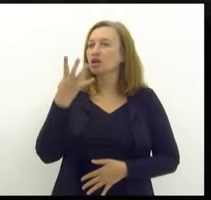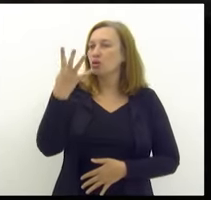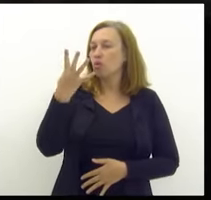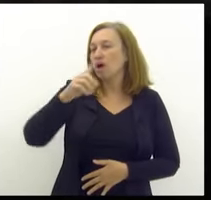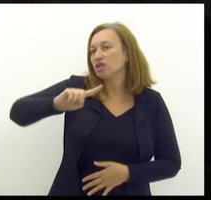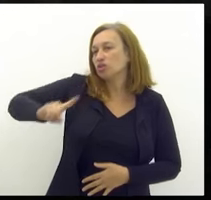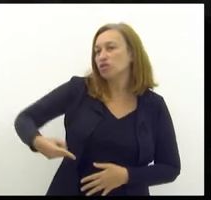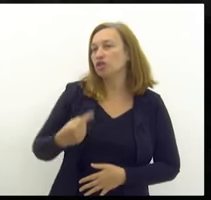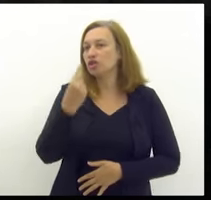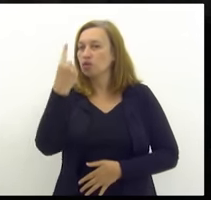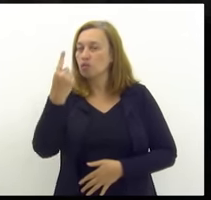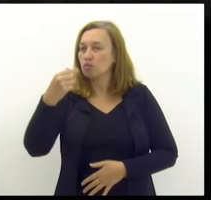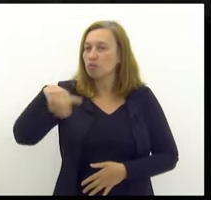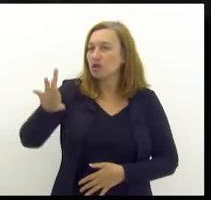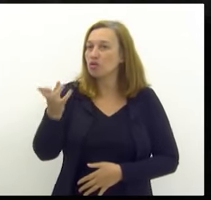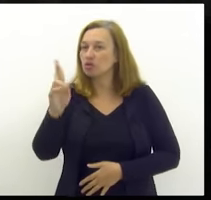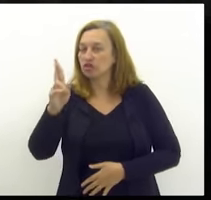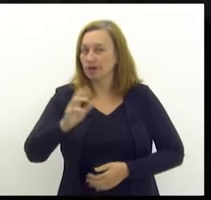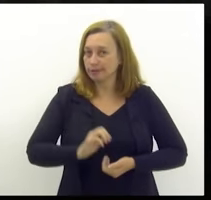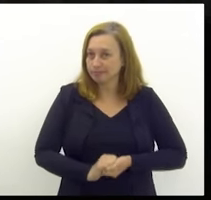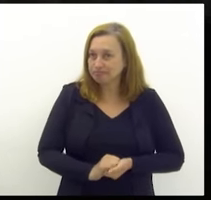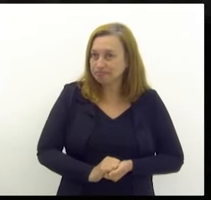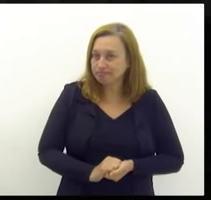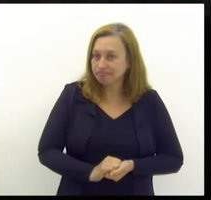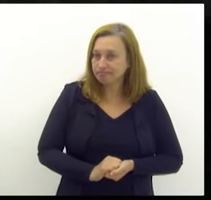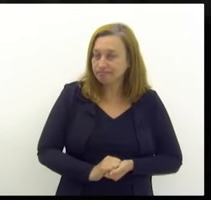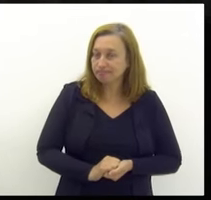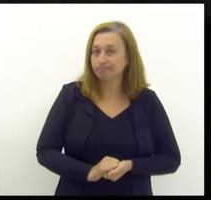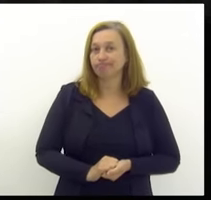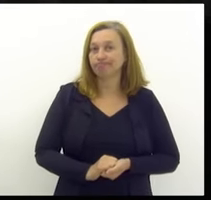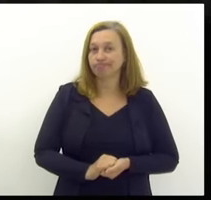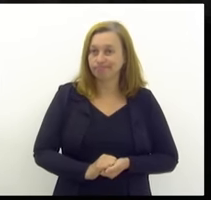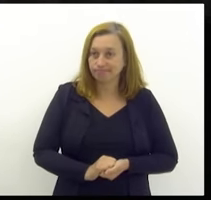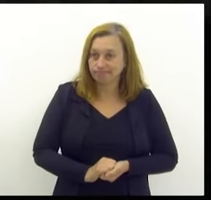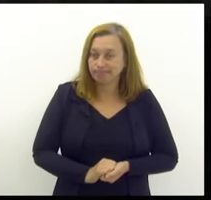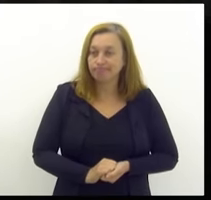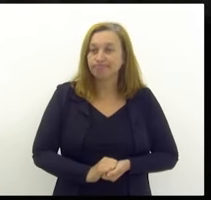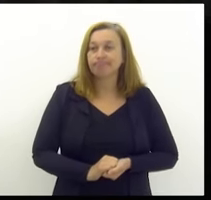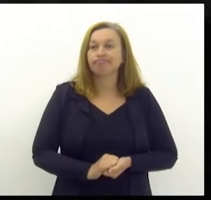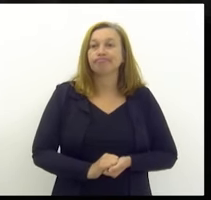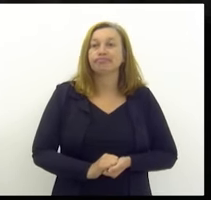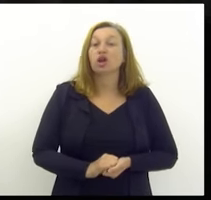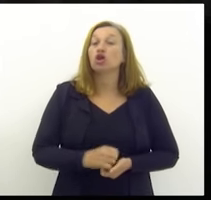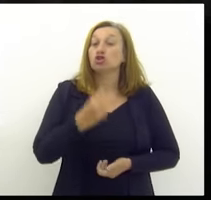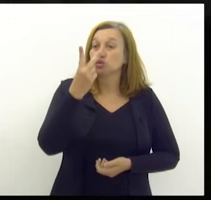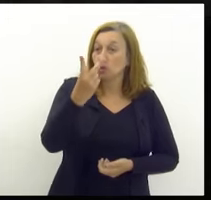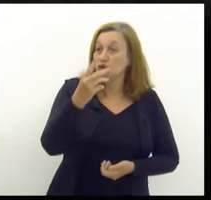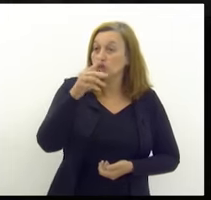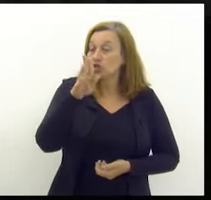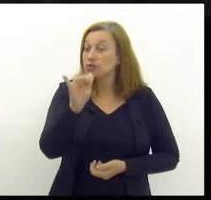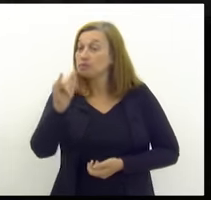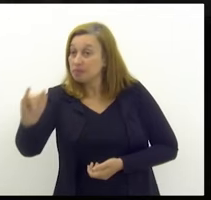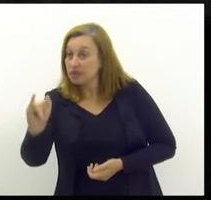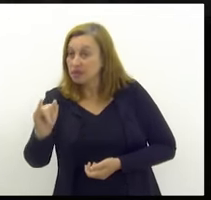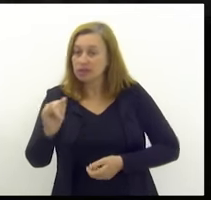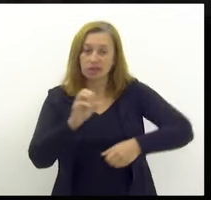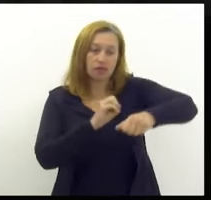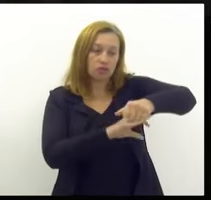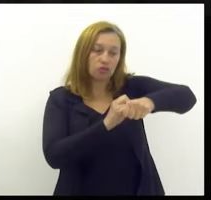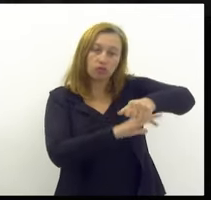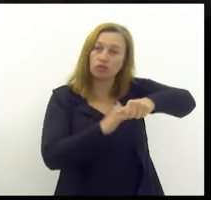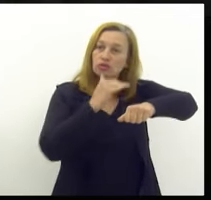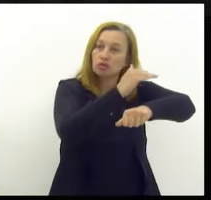4,1 bilhões de reais dos quais dois Bi é do fundo soberano e